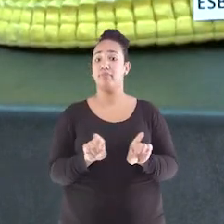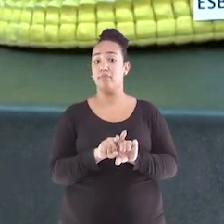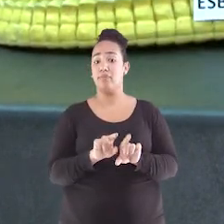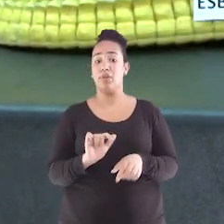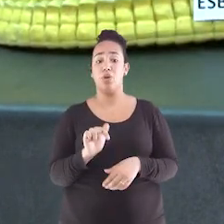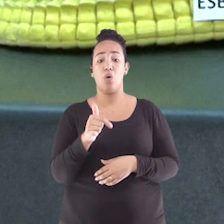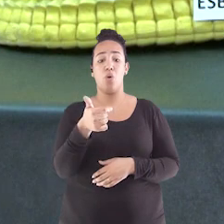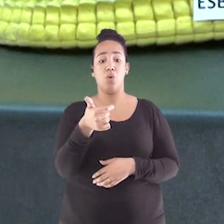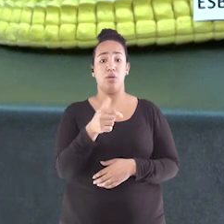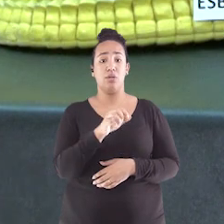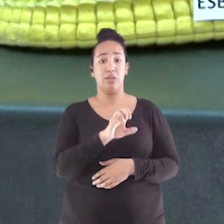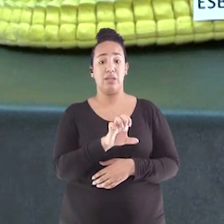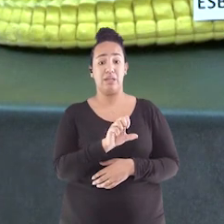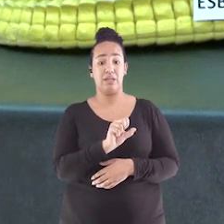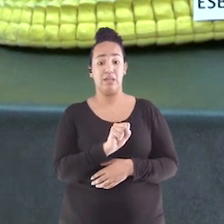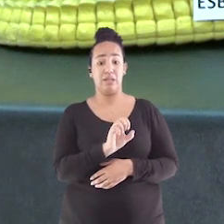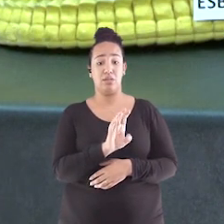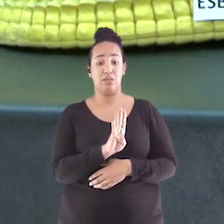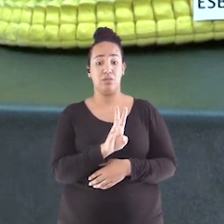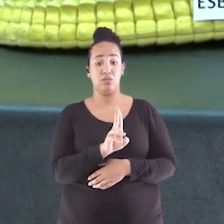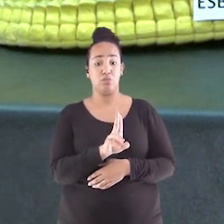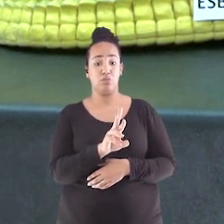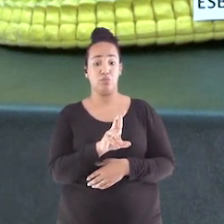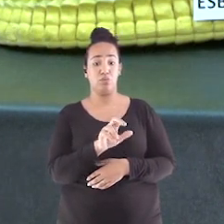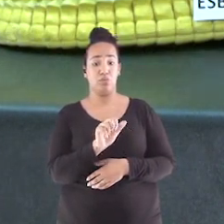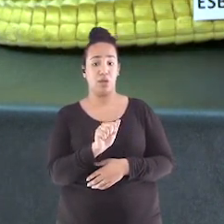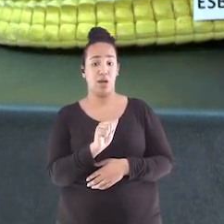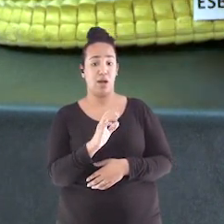esburacado e depois muitas outras